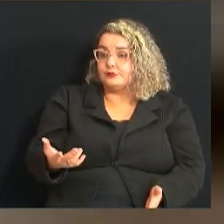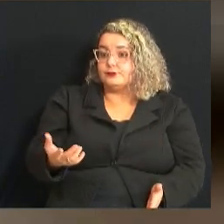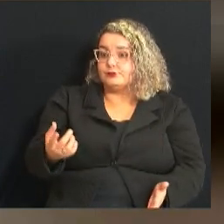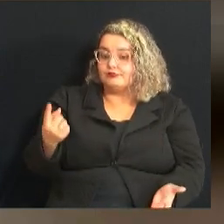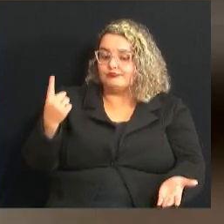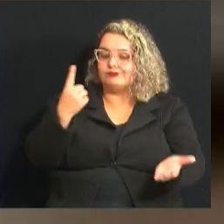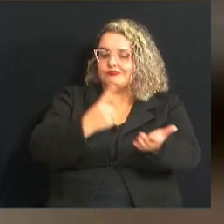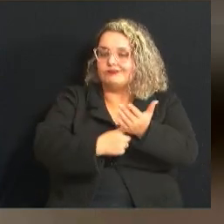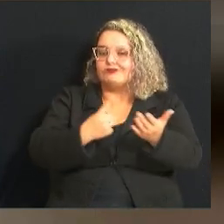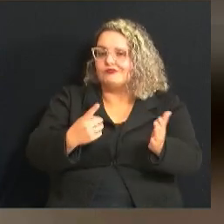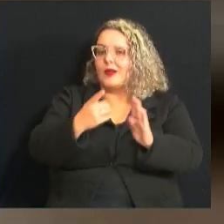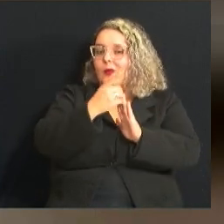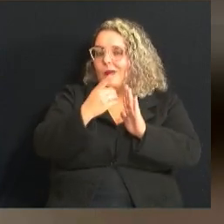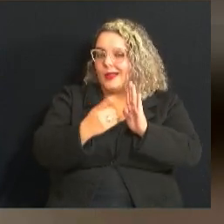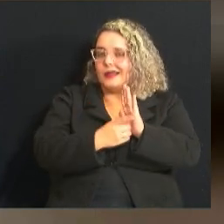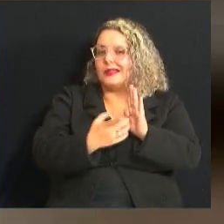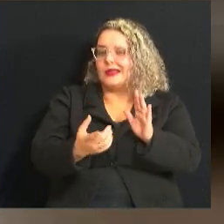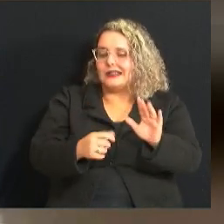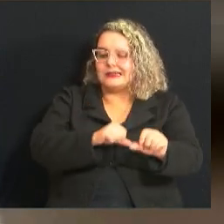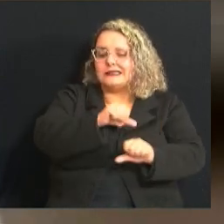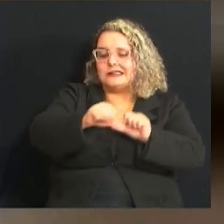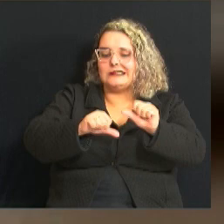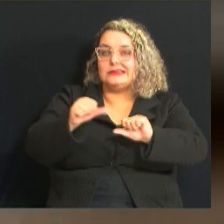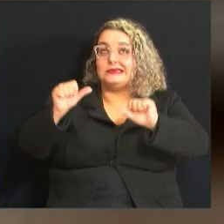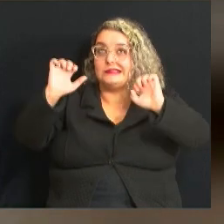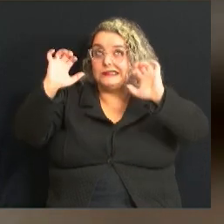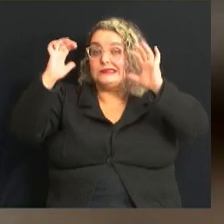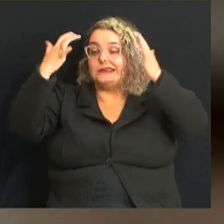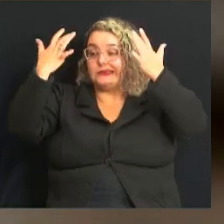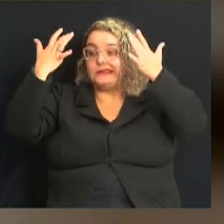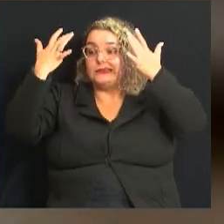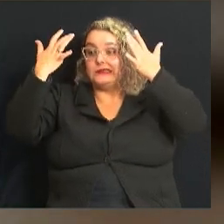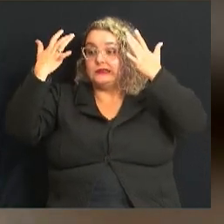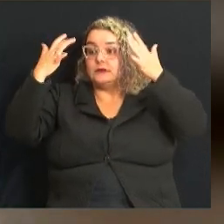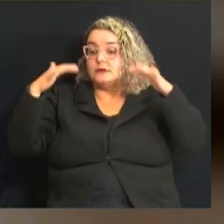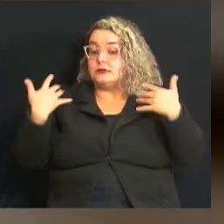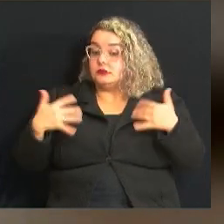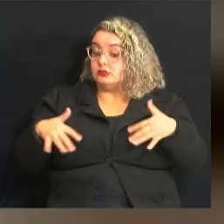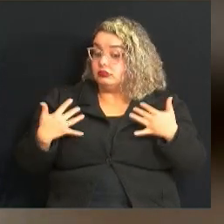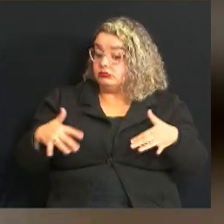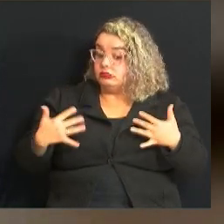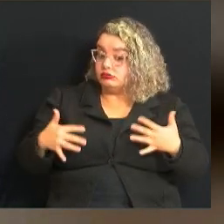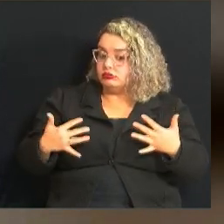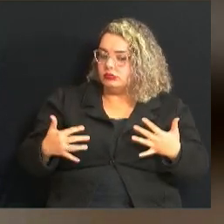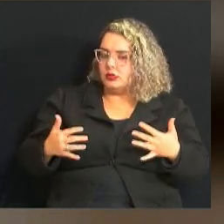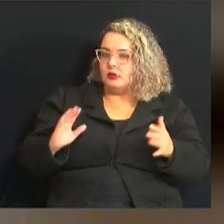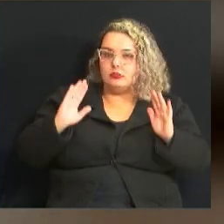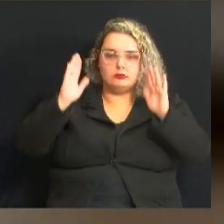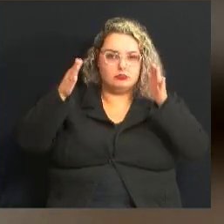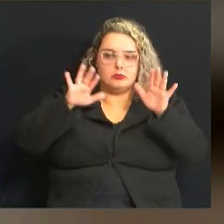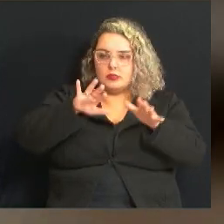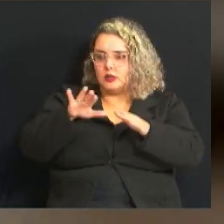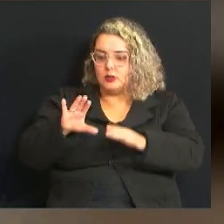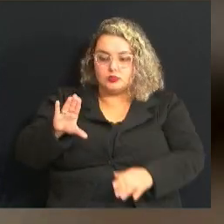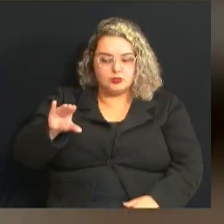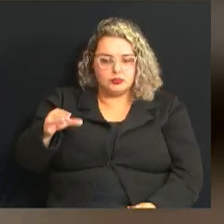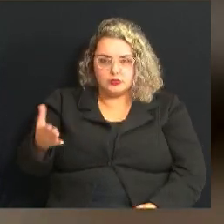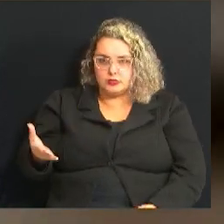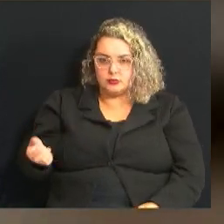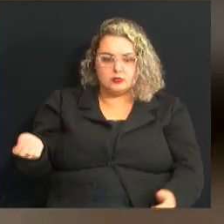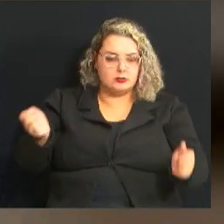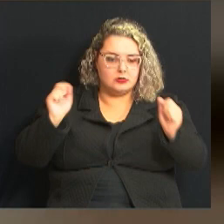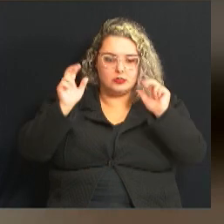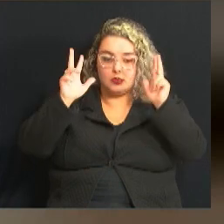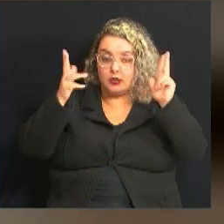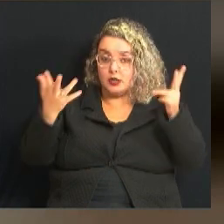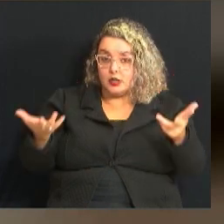década em que as mudanças climáticas deixaram de ser um mero alerta de cientistas, deixaram de ser alertas